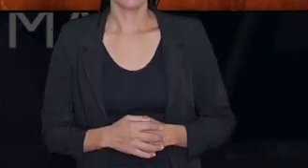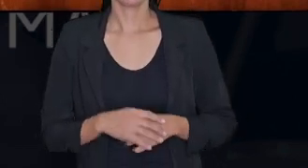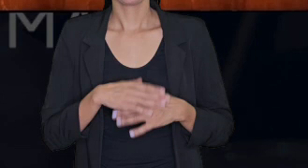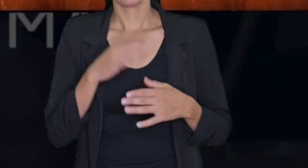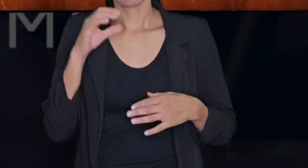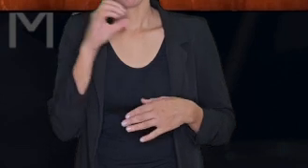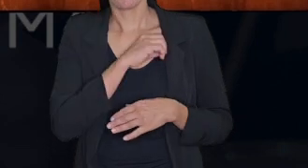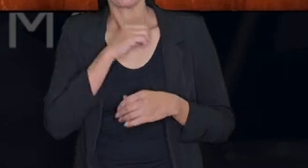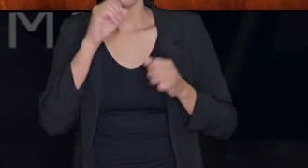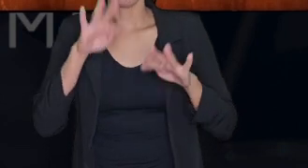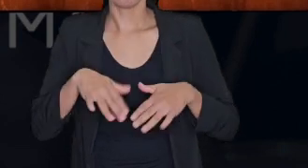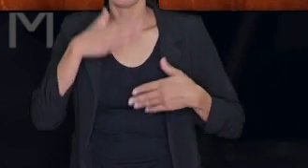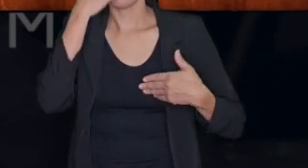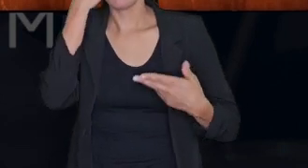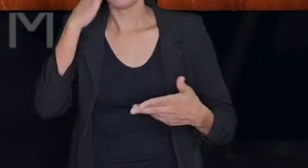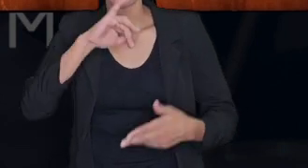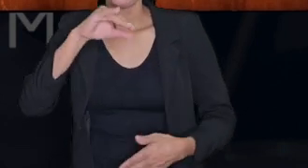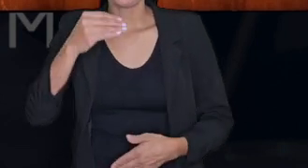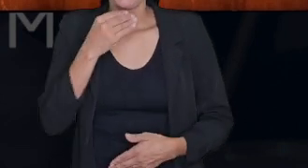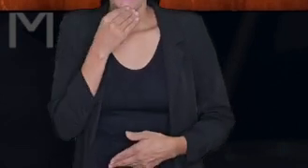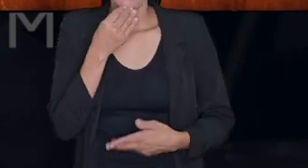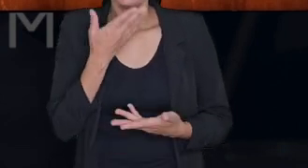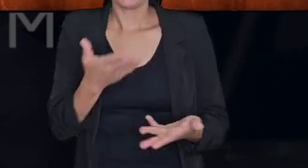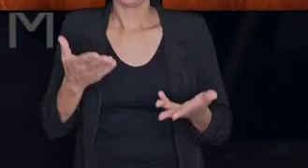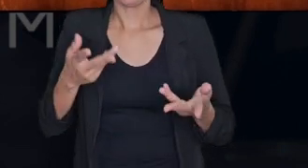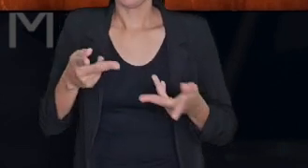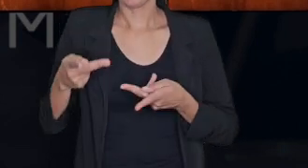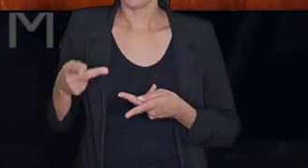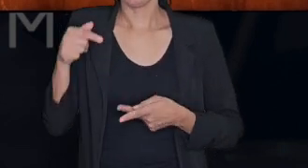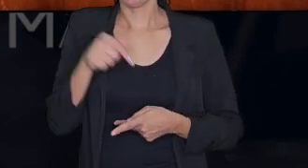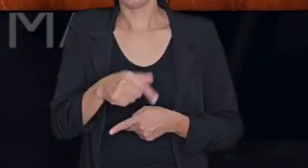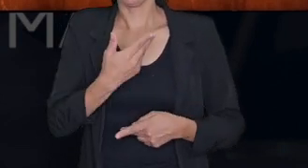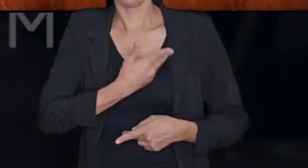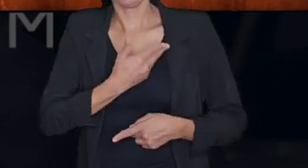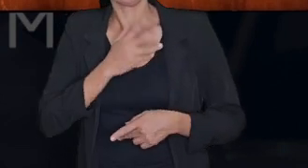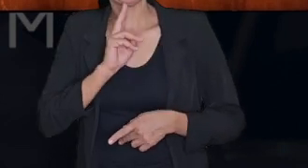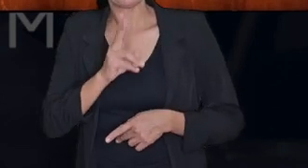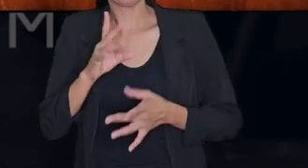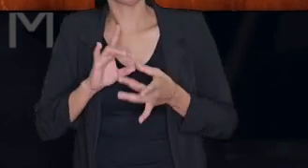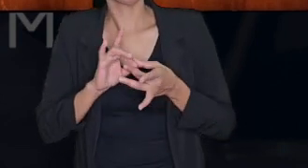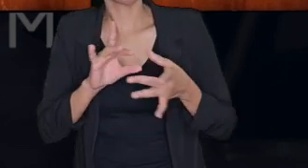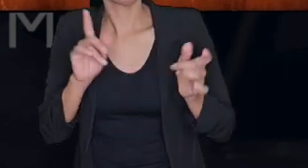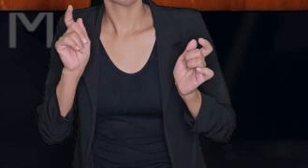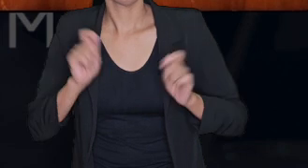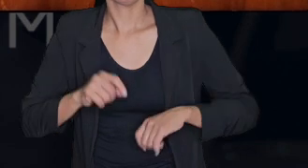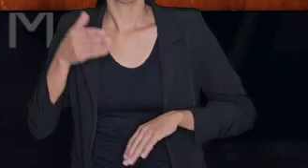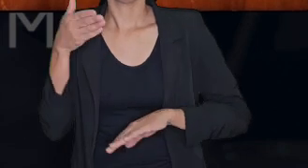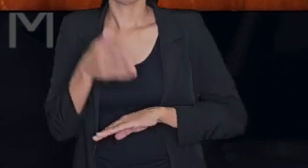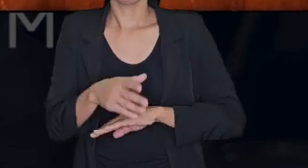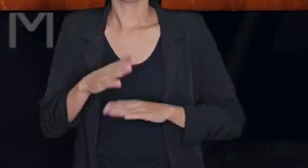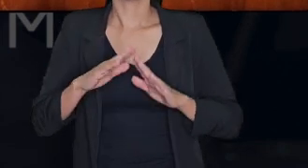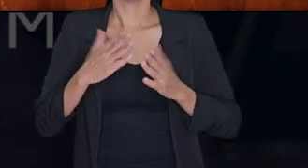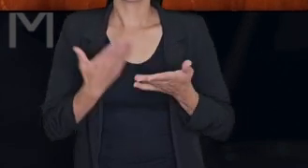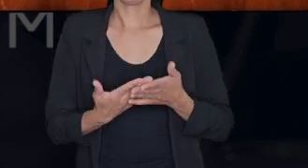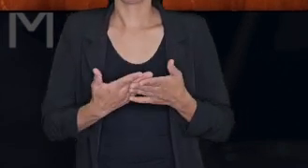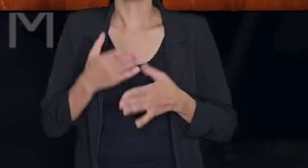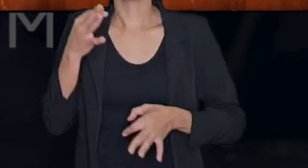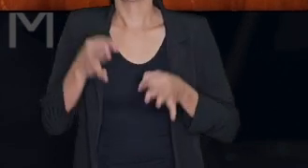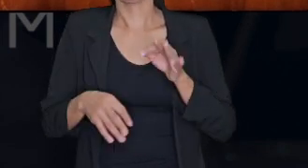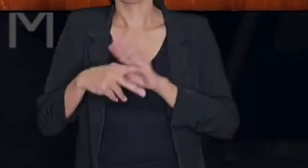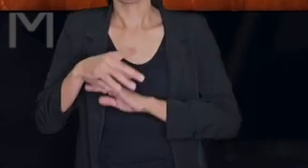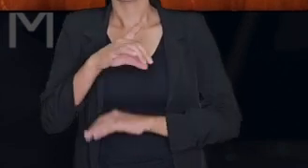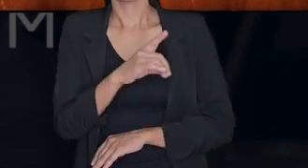poder manifestar a sua vontade. Com essas breves palavras, eu agradeço pela oportunidade, pelo honroso convite, me coloco sempre